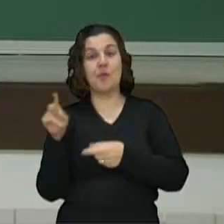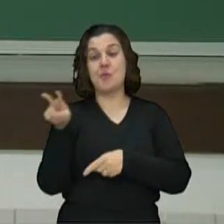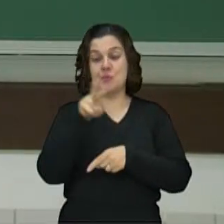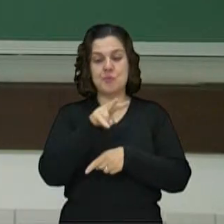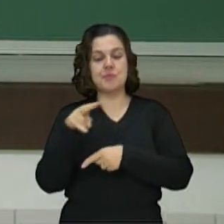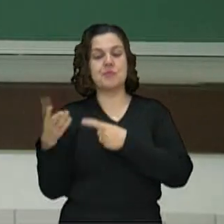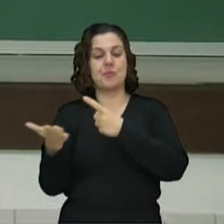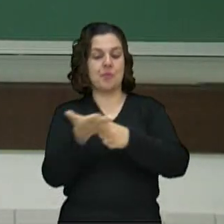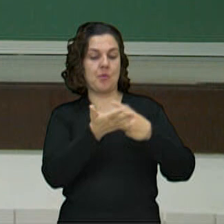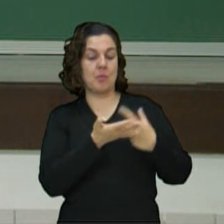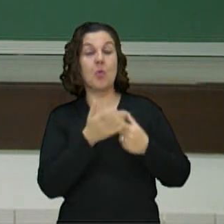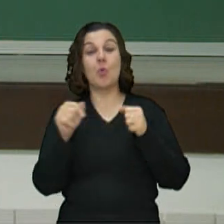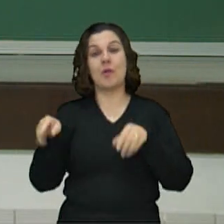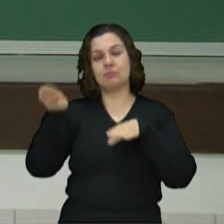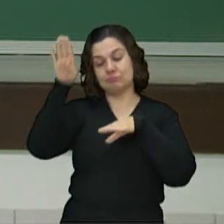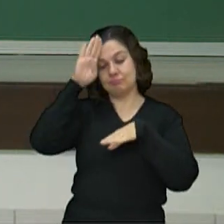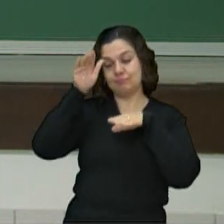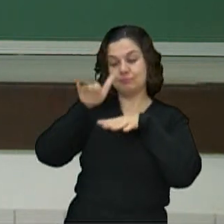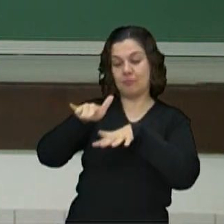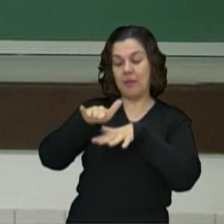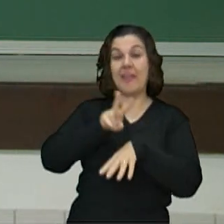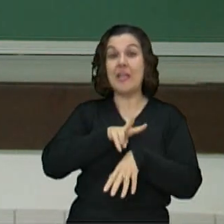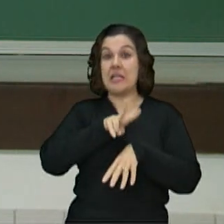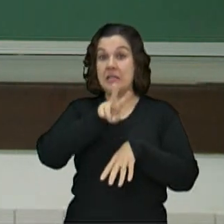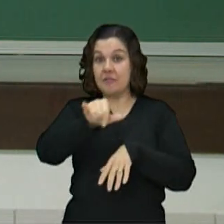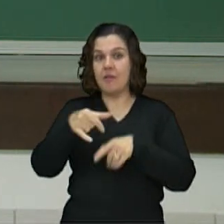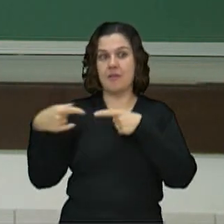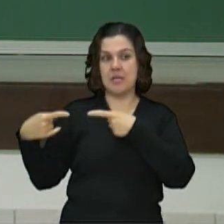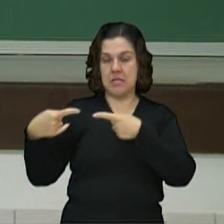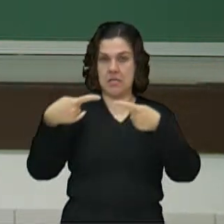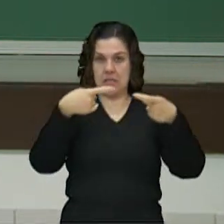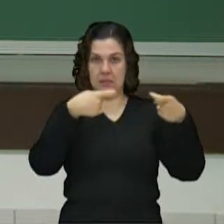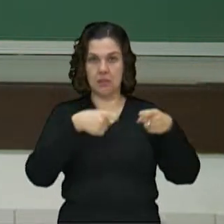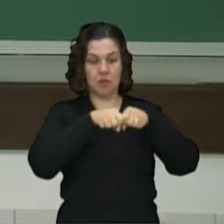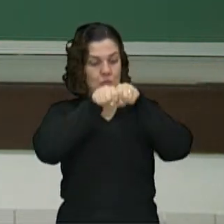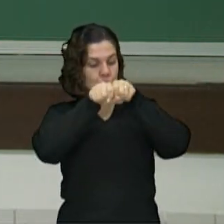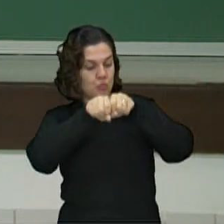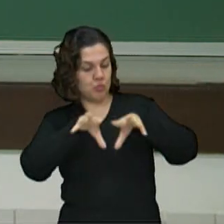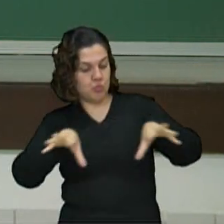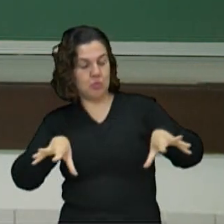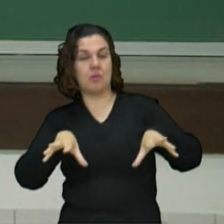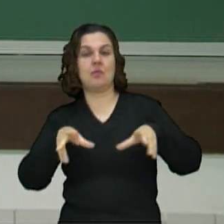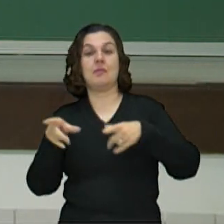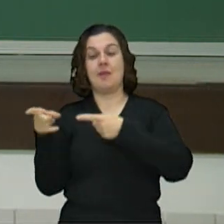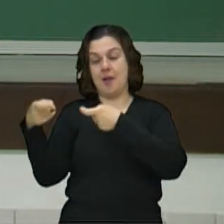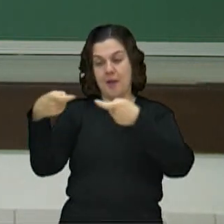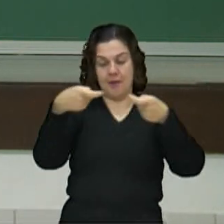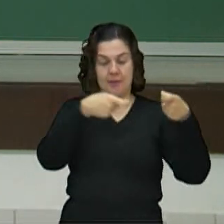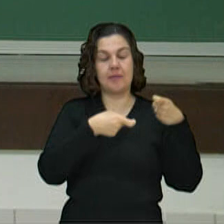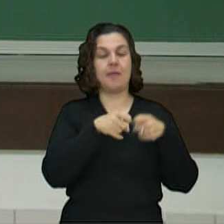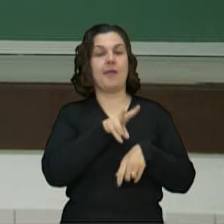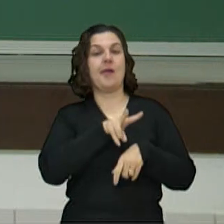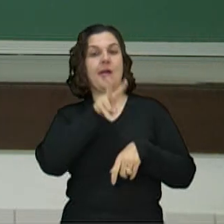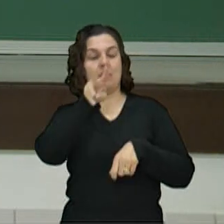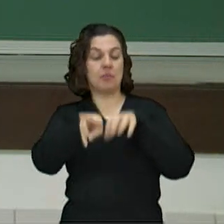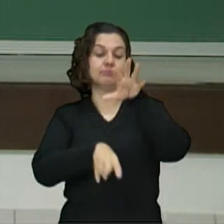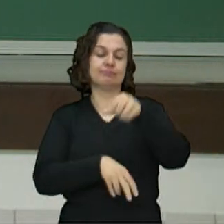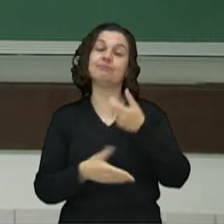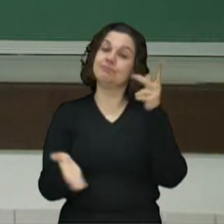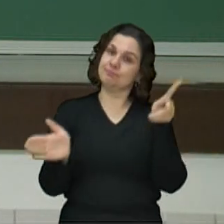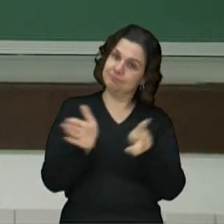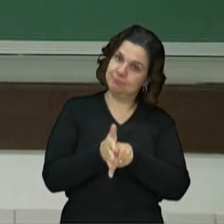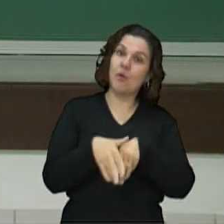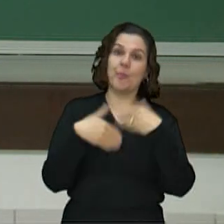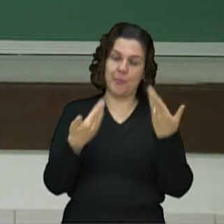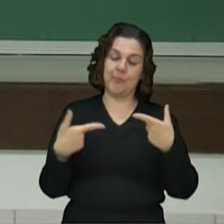estão se militarizando em função de uma guerra. Estão espalhando a guerra, logo a colheita será